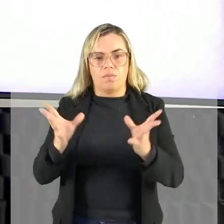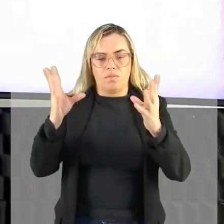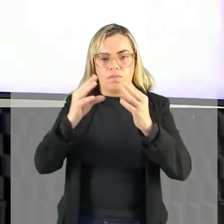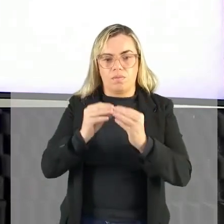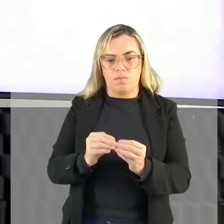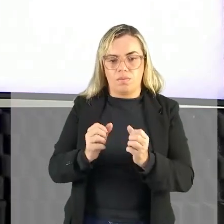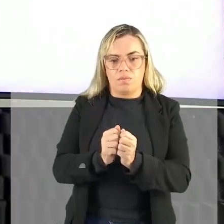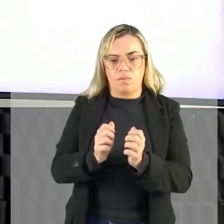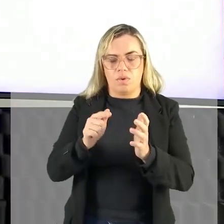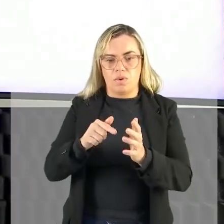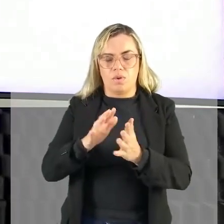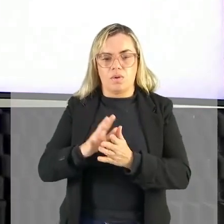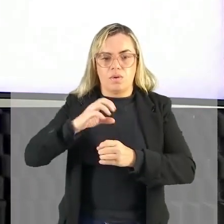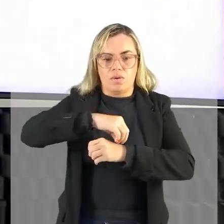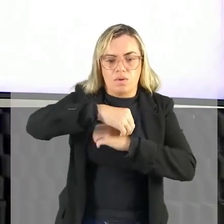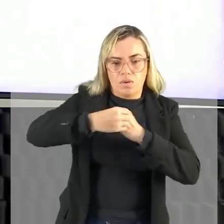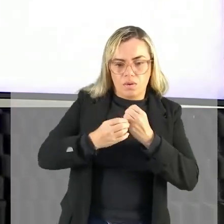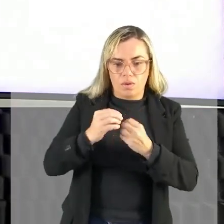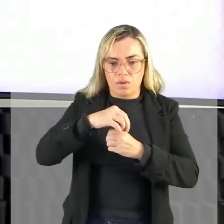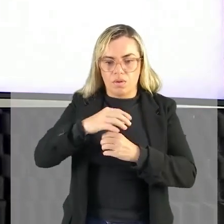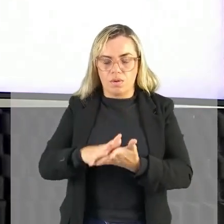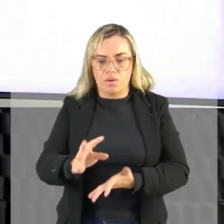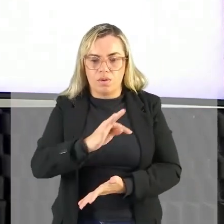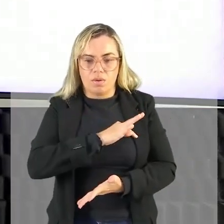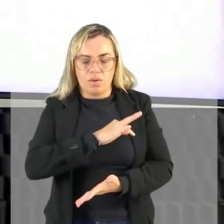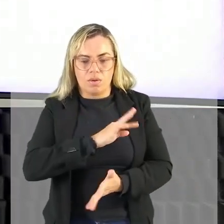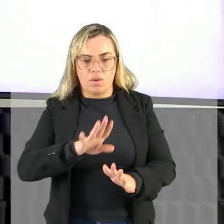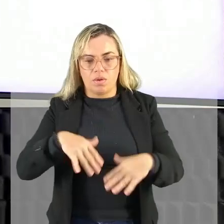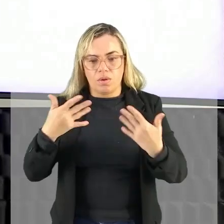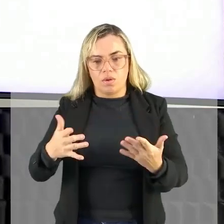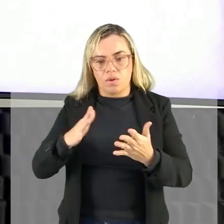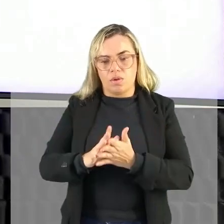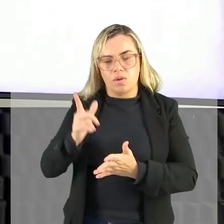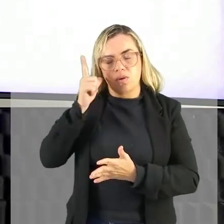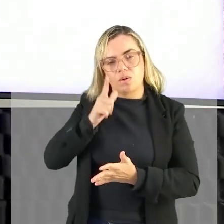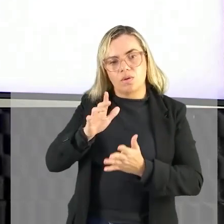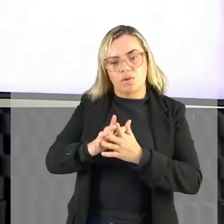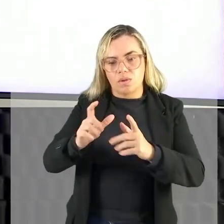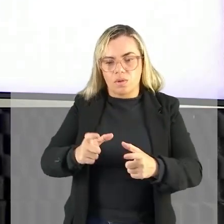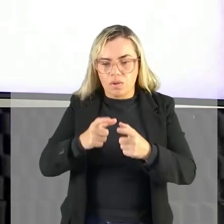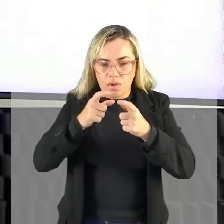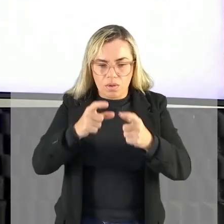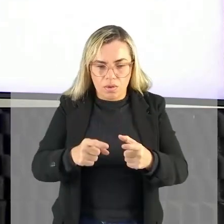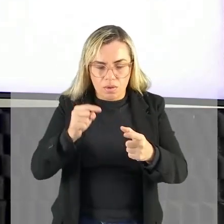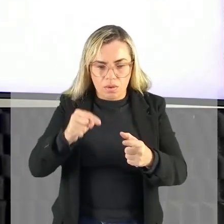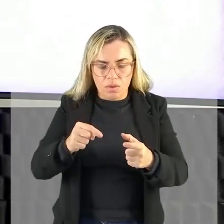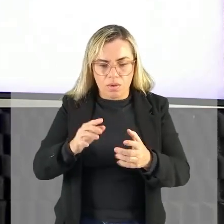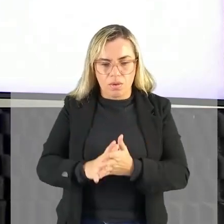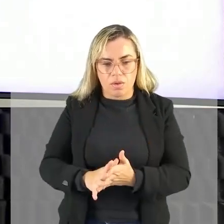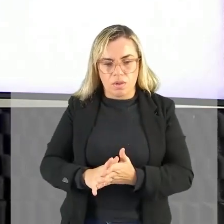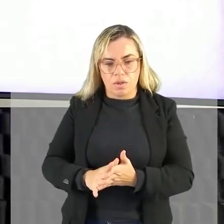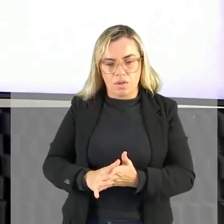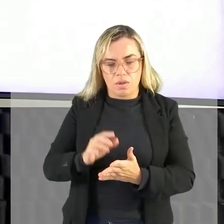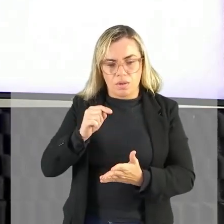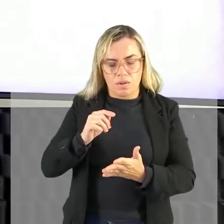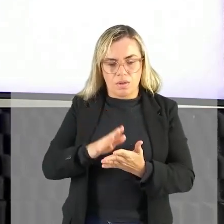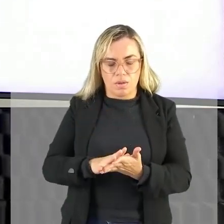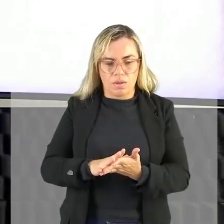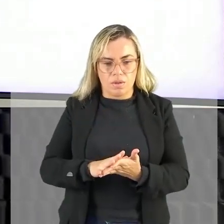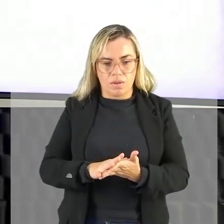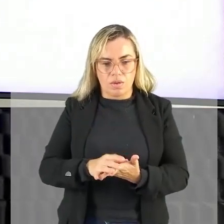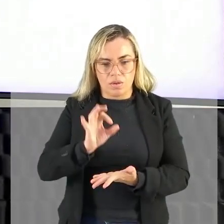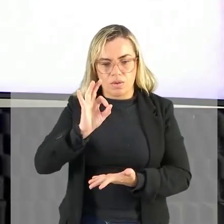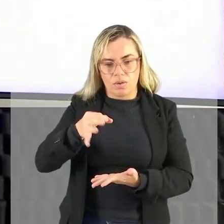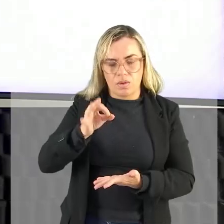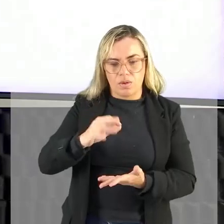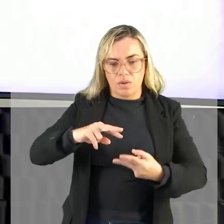sintetiza uma molécula. Essa técnica permite identificar com confiabilidade o